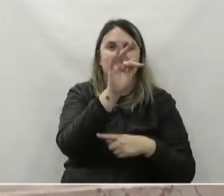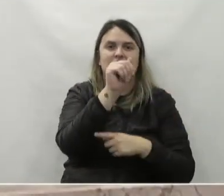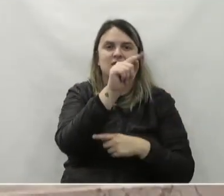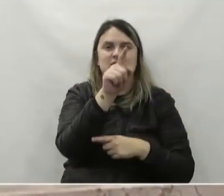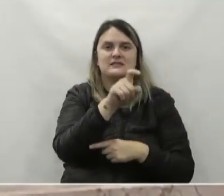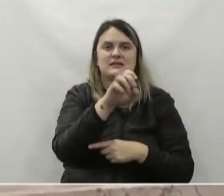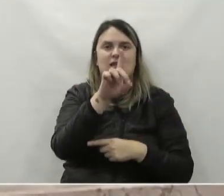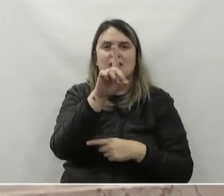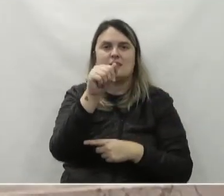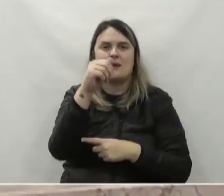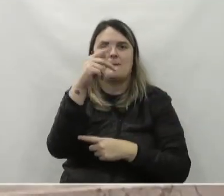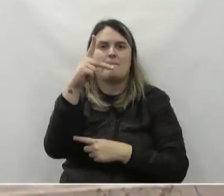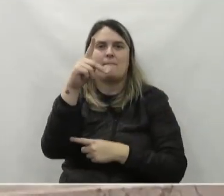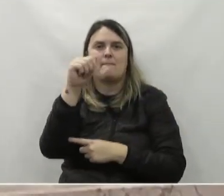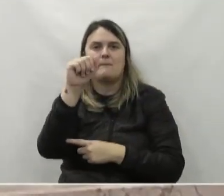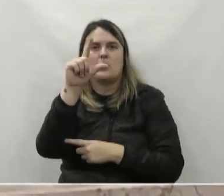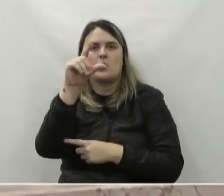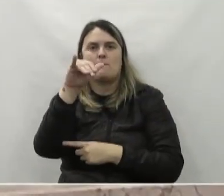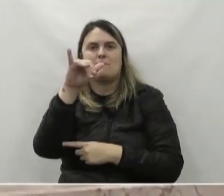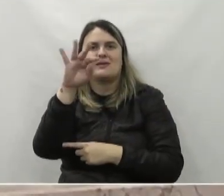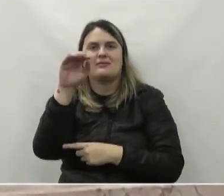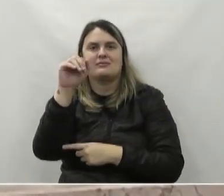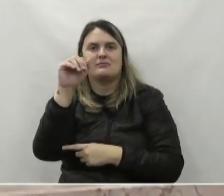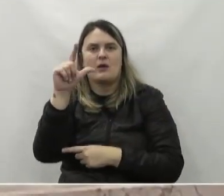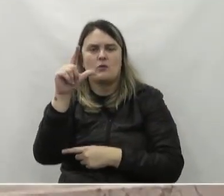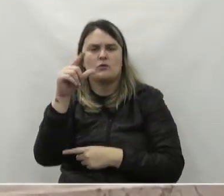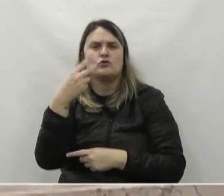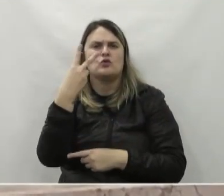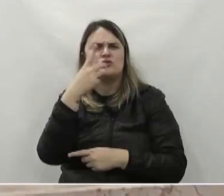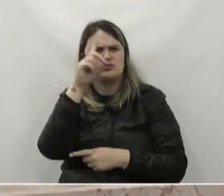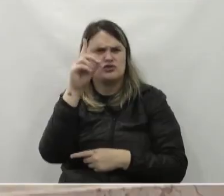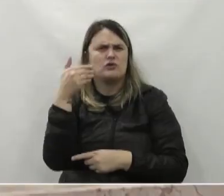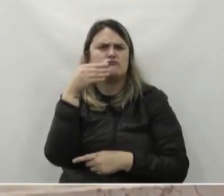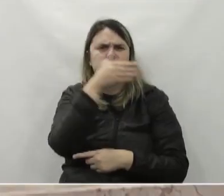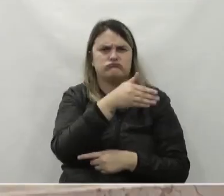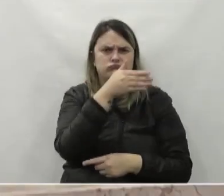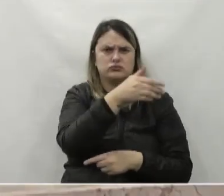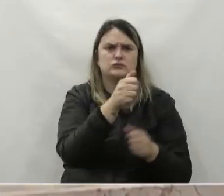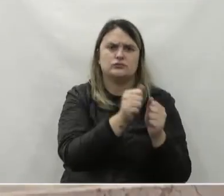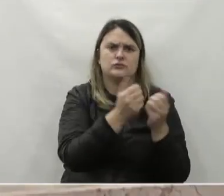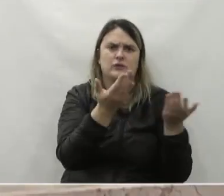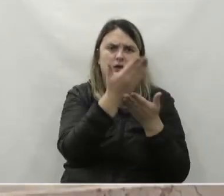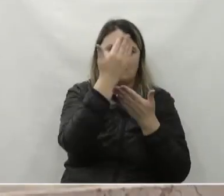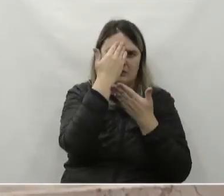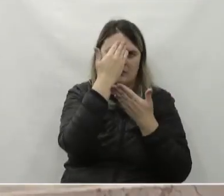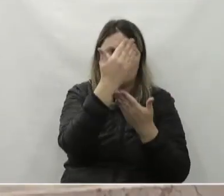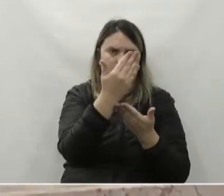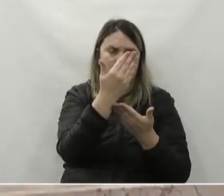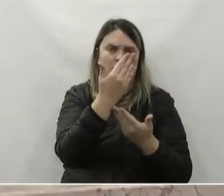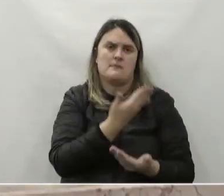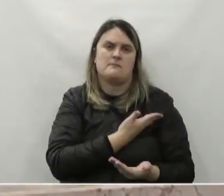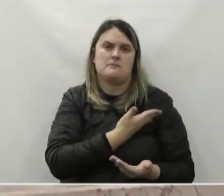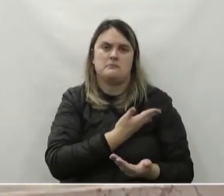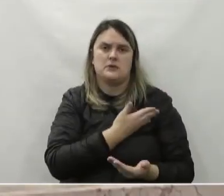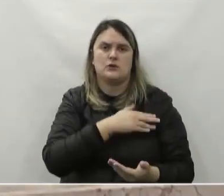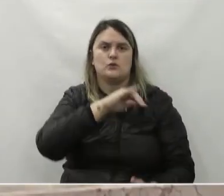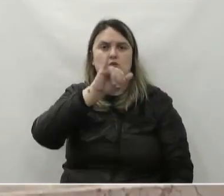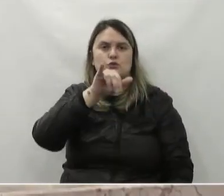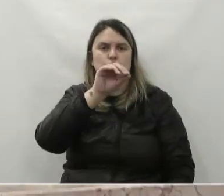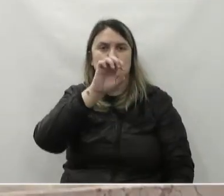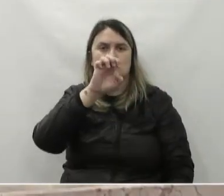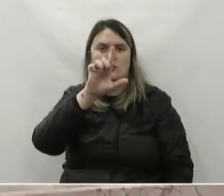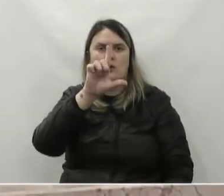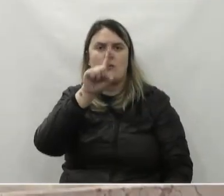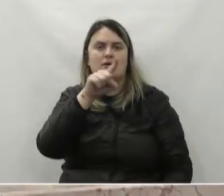Até estive participando junto, aí 2 dias junto, né? Quero agradecer o nosso amigo Joel,